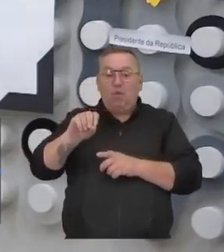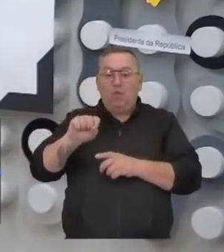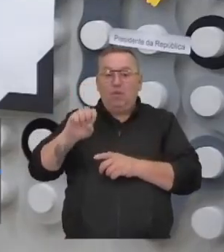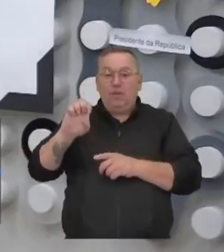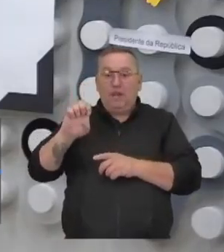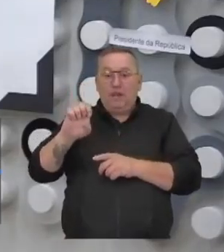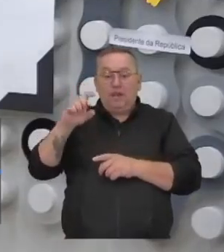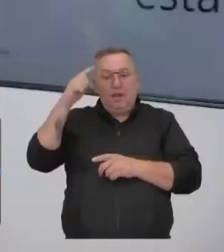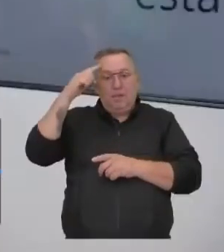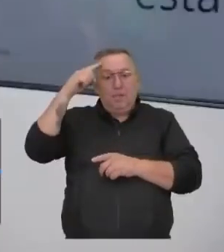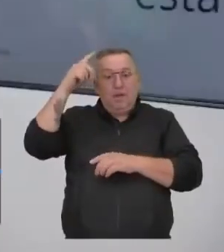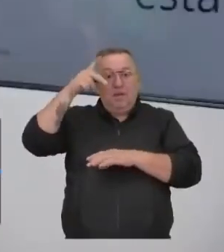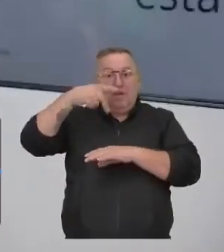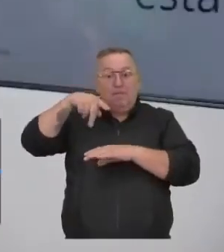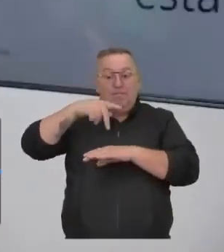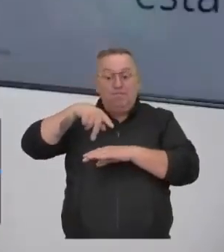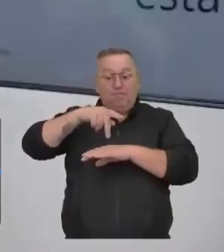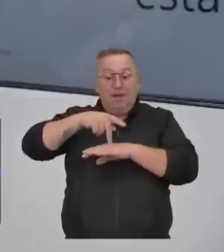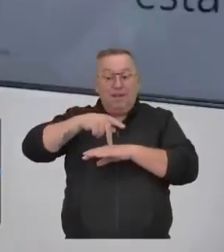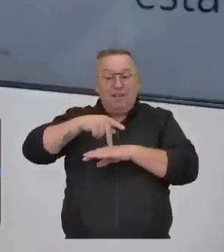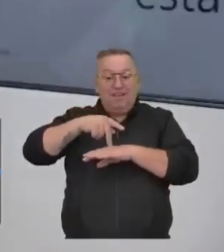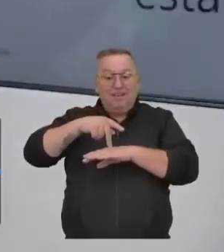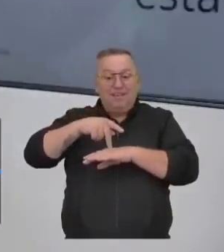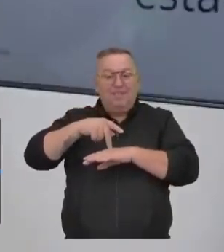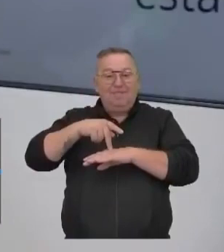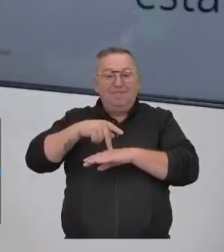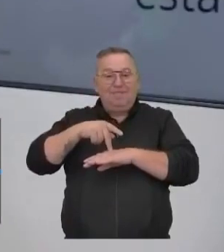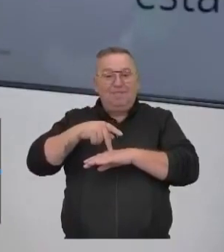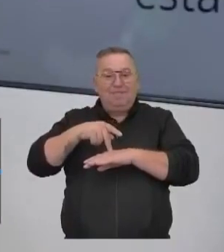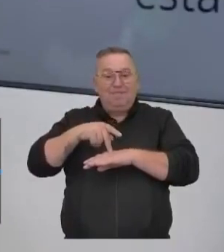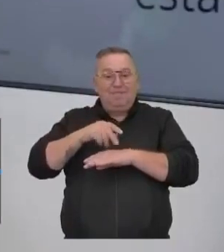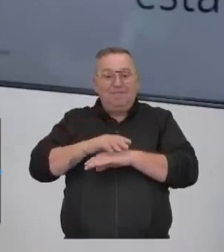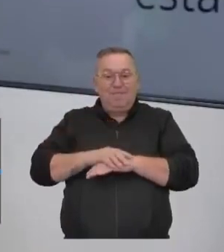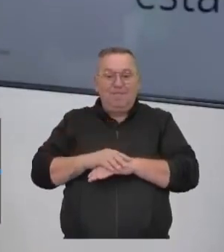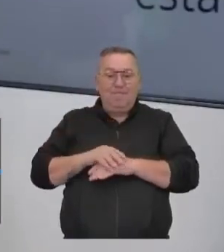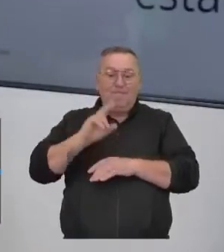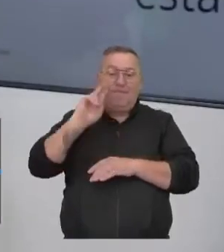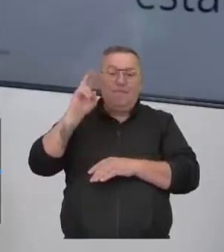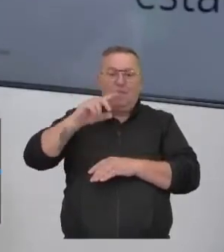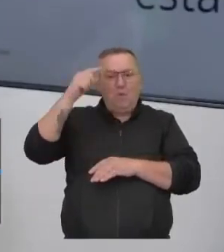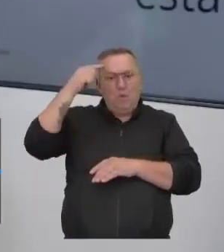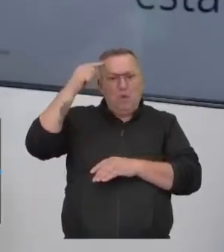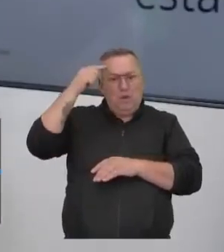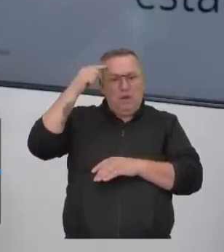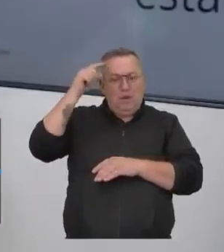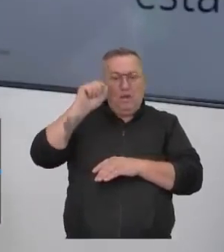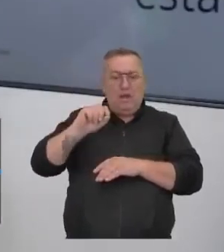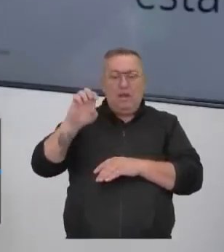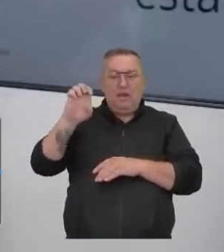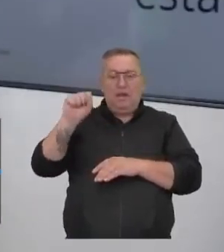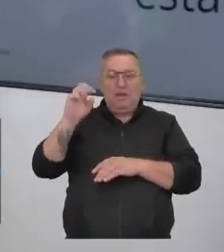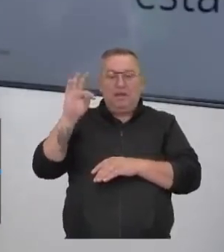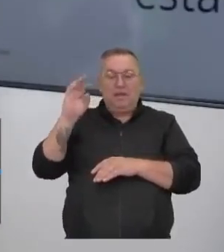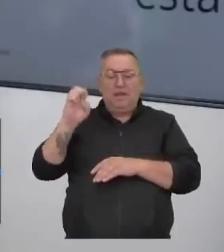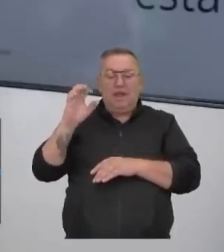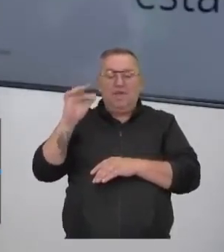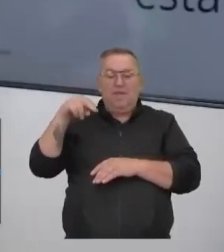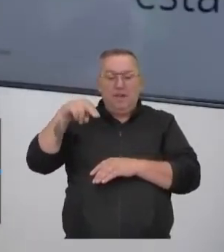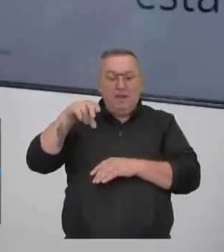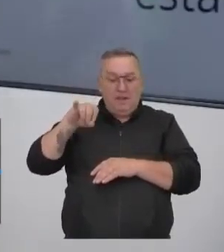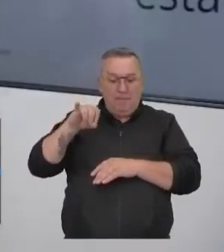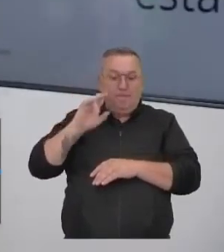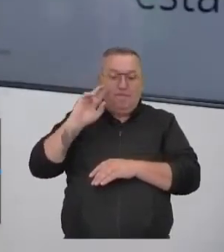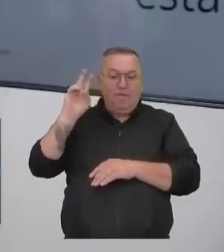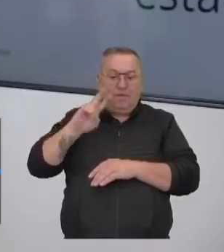no país. Que legal. Também, né? Que legal. Então vamos começar pela ideia então da Stephanie. Sim. Vamos pela ideia da